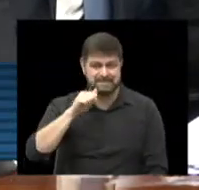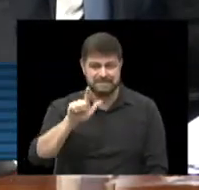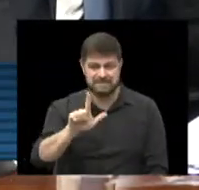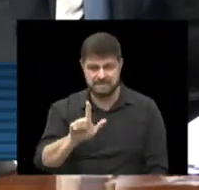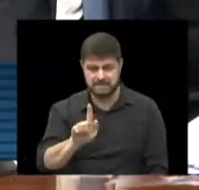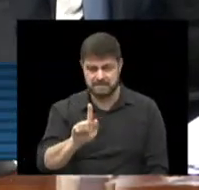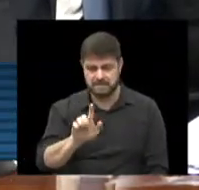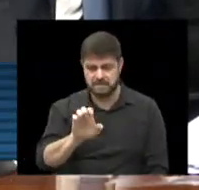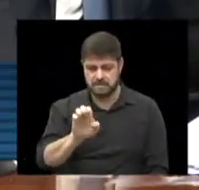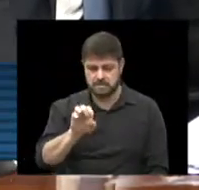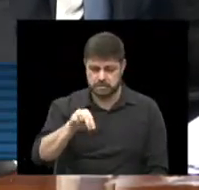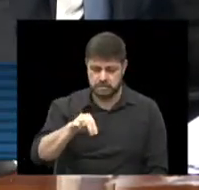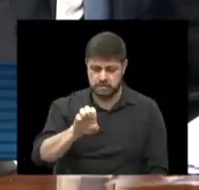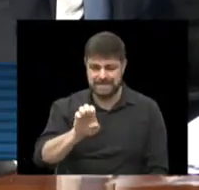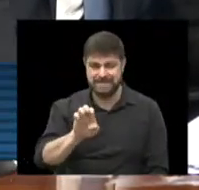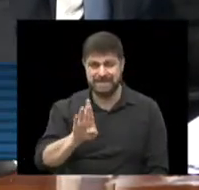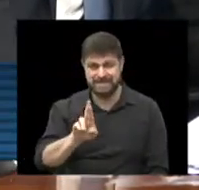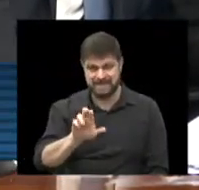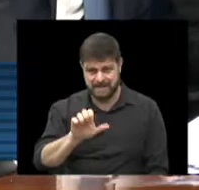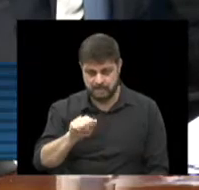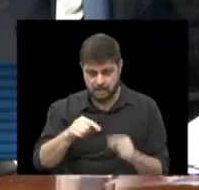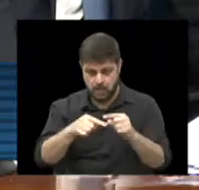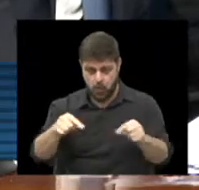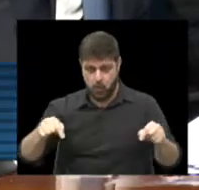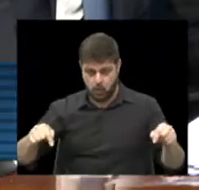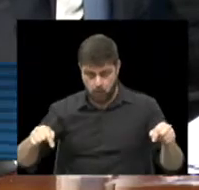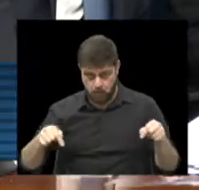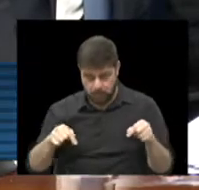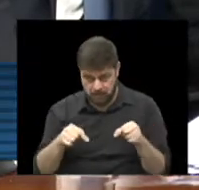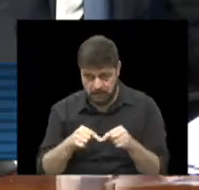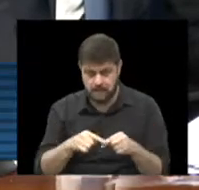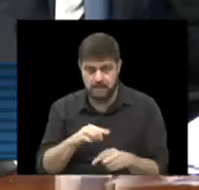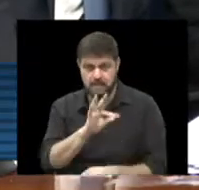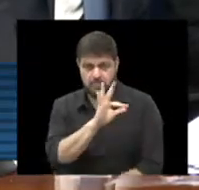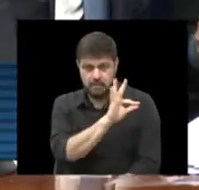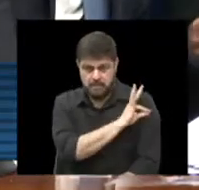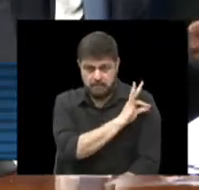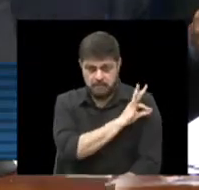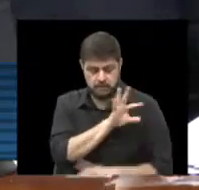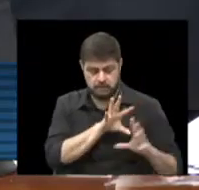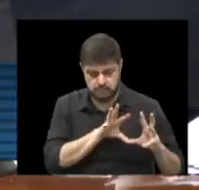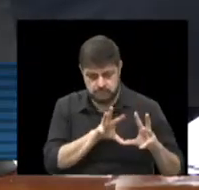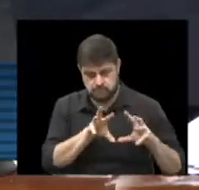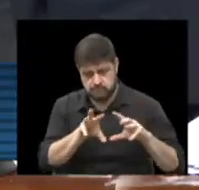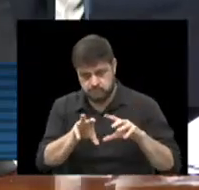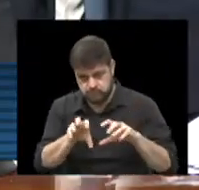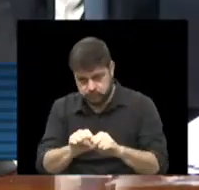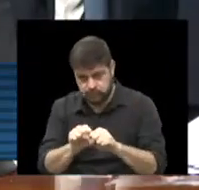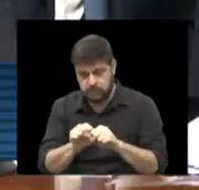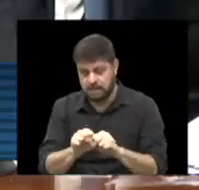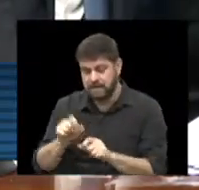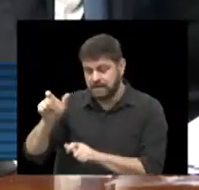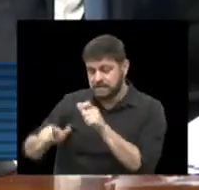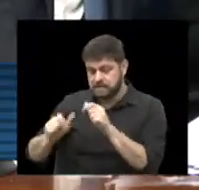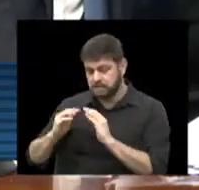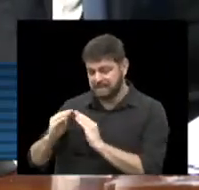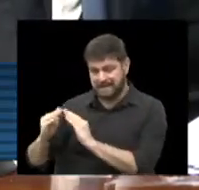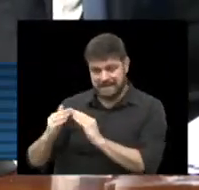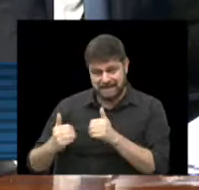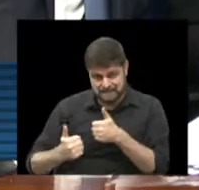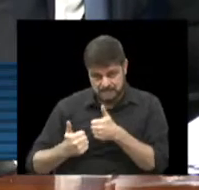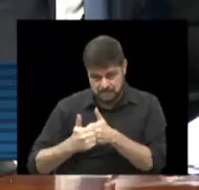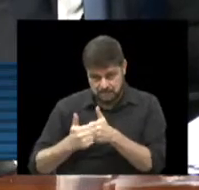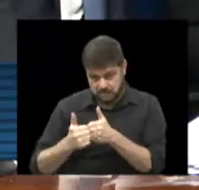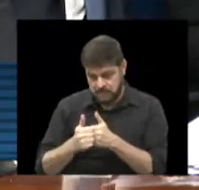processo 222969, de autoria do prefeito municipal, que desincorpora da classe de bens públicos de uso comum do